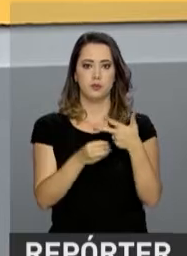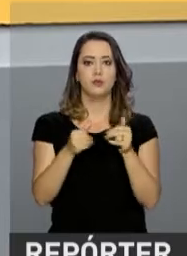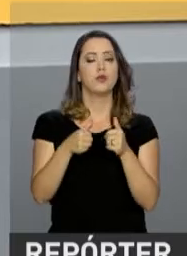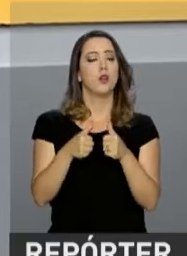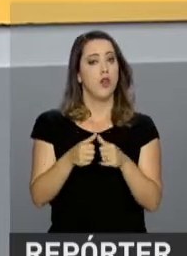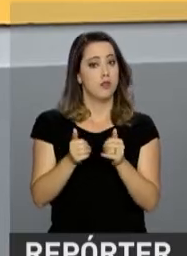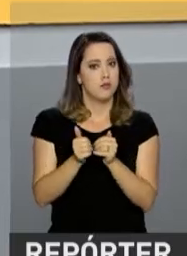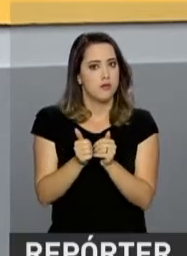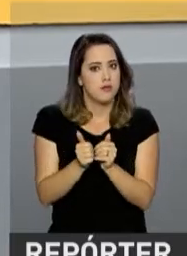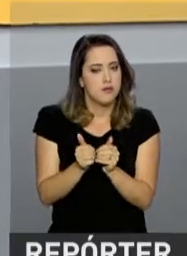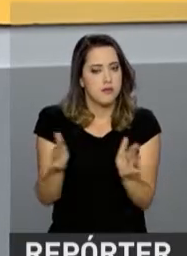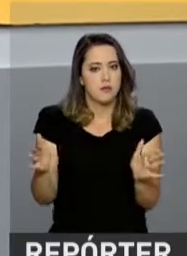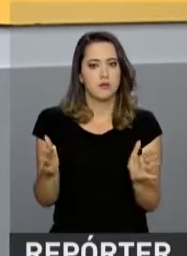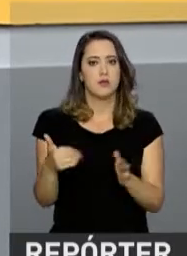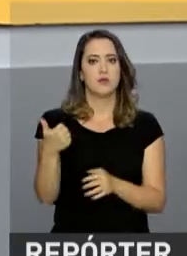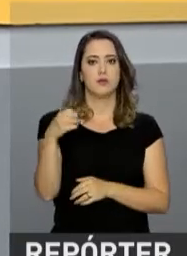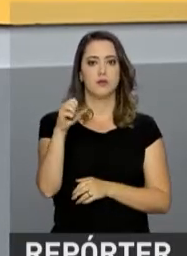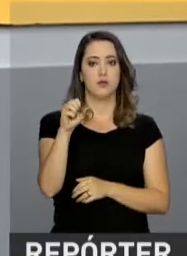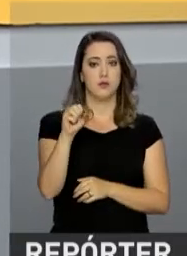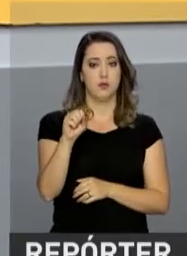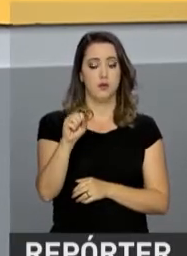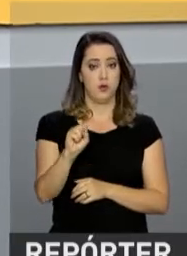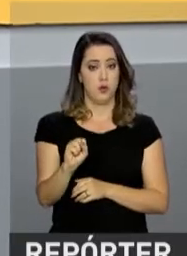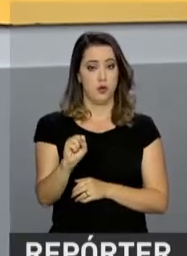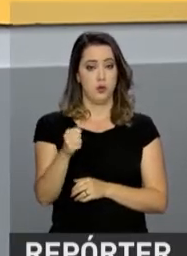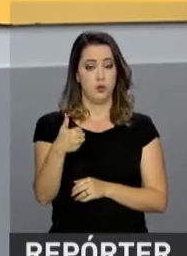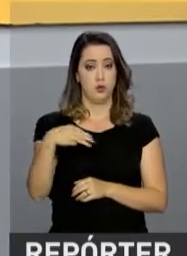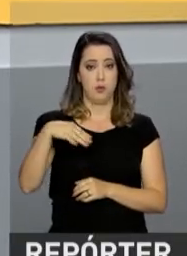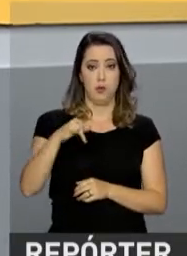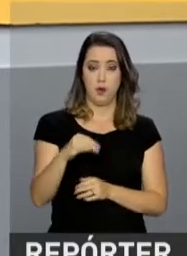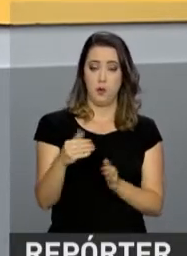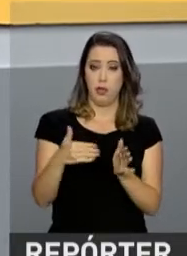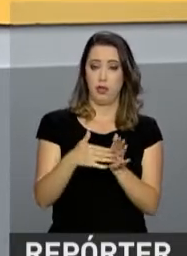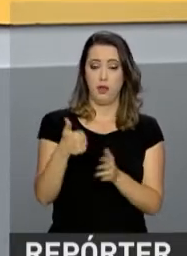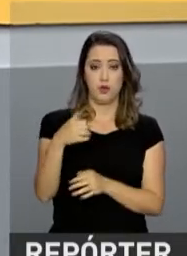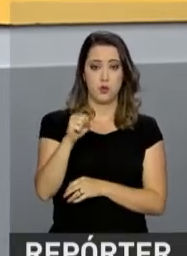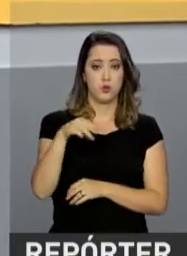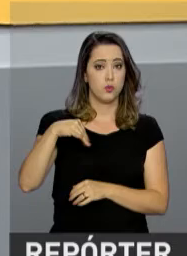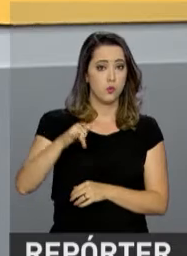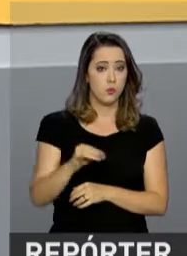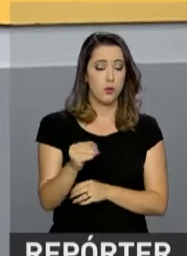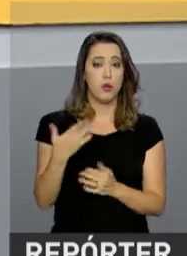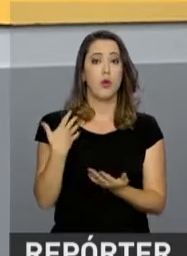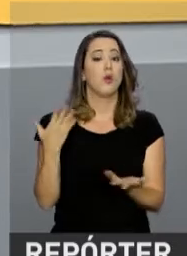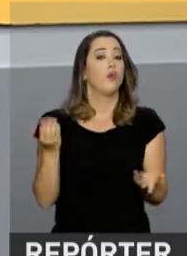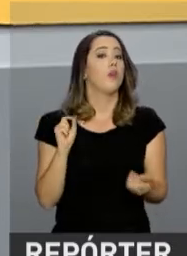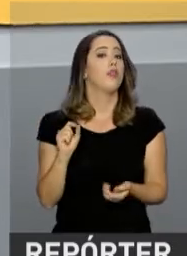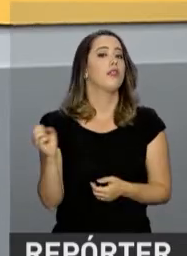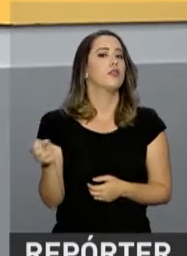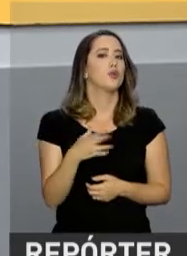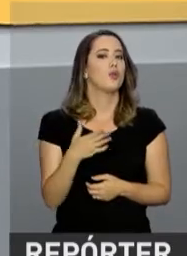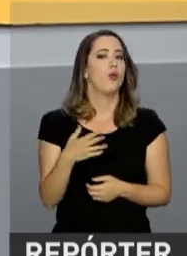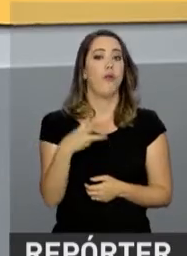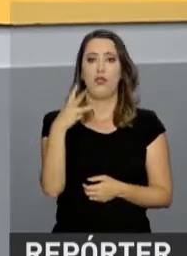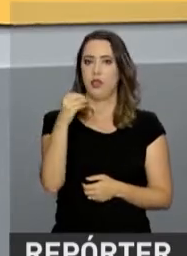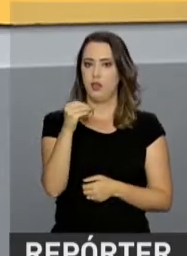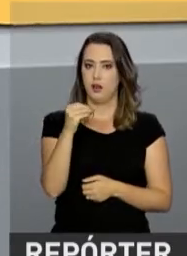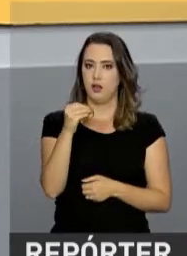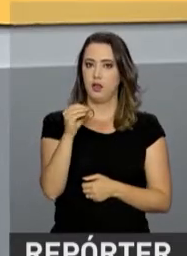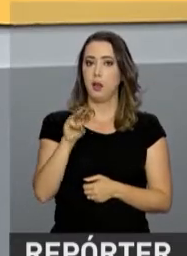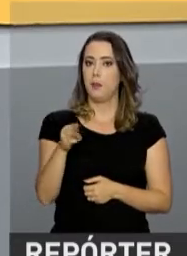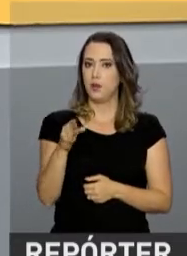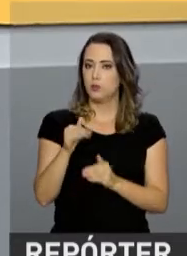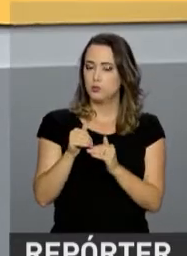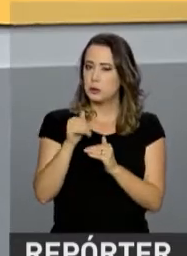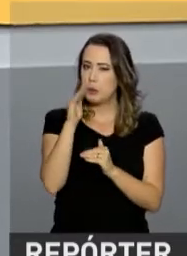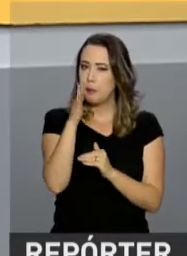Ensino Médio, Enem 2018, estão abertas até o dia 18 de maio. Entre as novidades deste ano estão os 30 minutos a mais